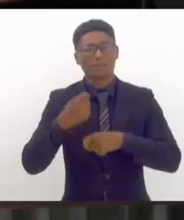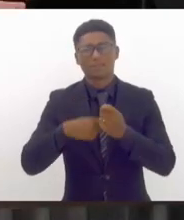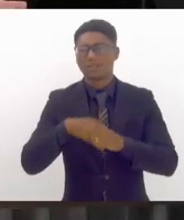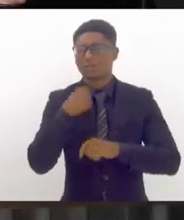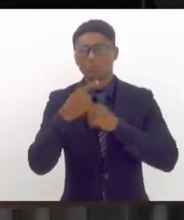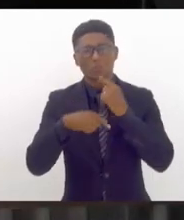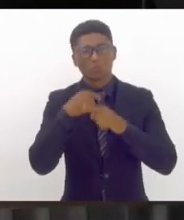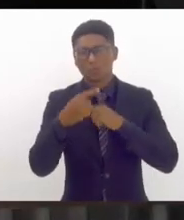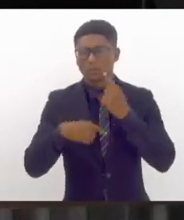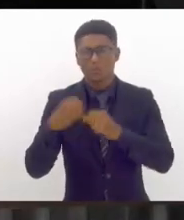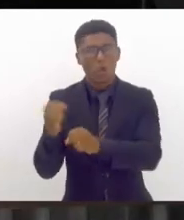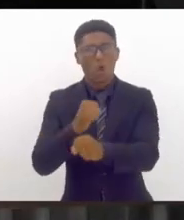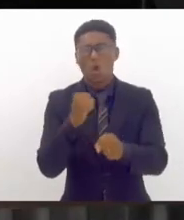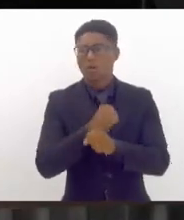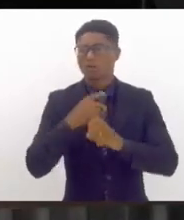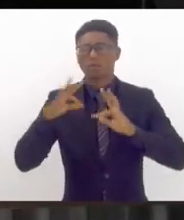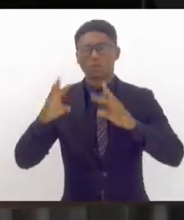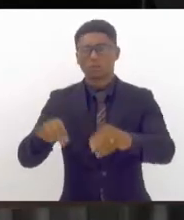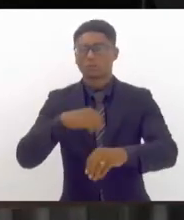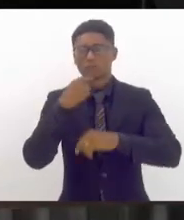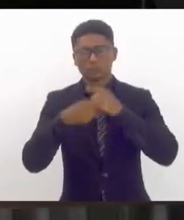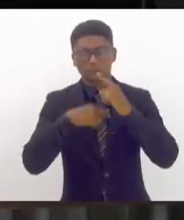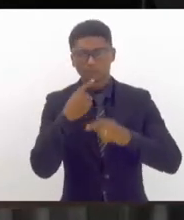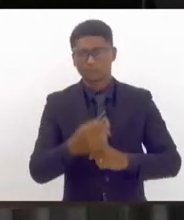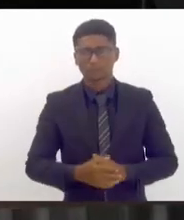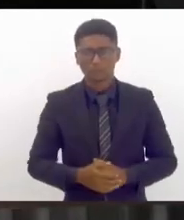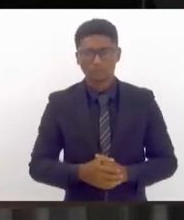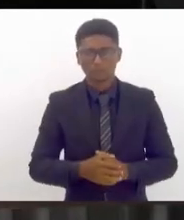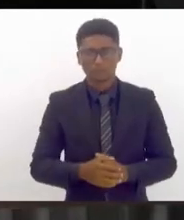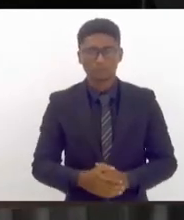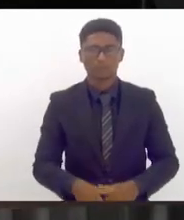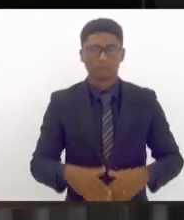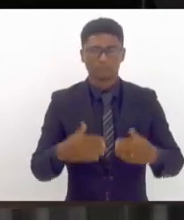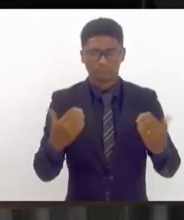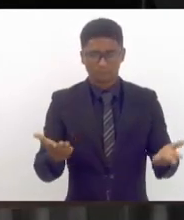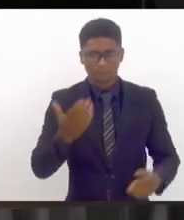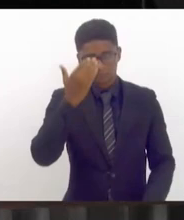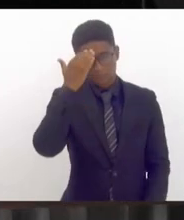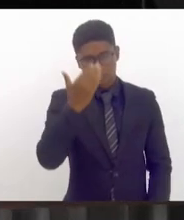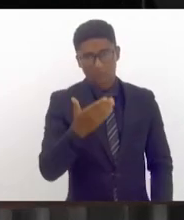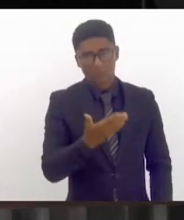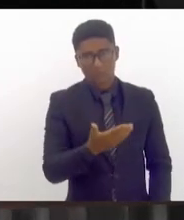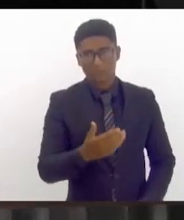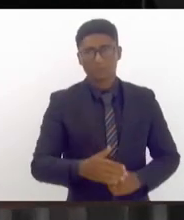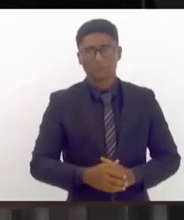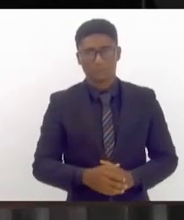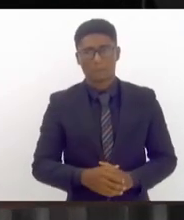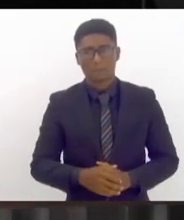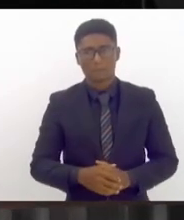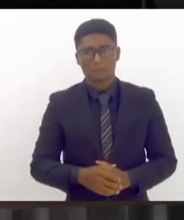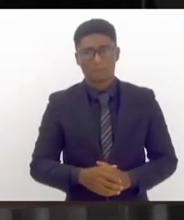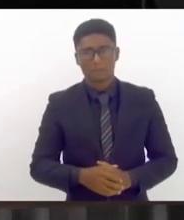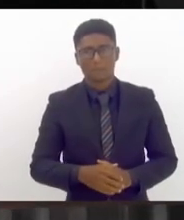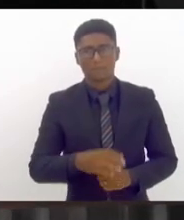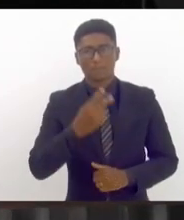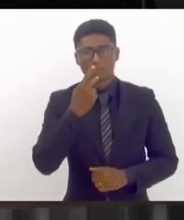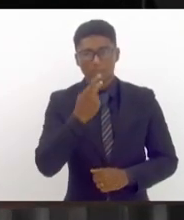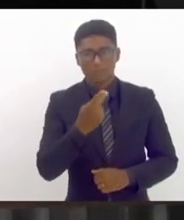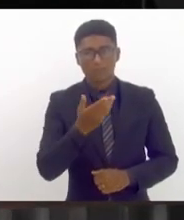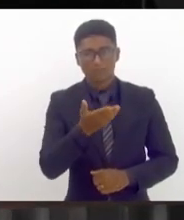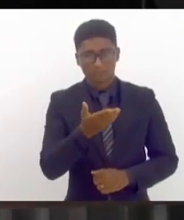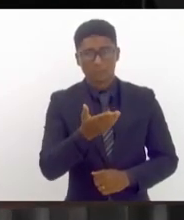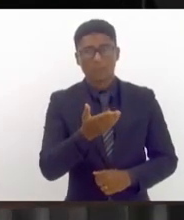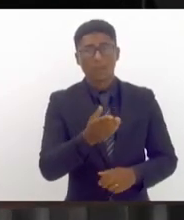fazer obras na quantia de milhões. Então, deputada, muito obrigado por essa oportunidade. Reforço aqui com o povo